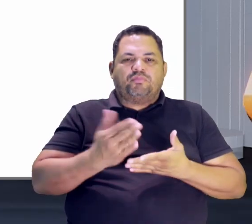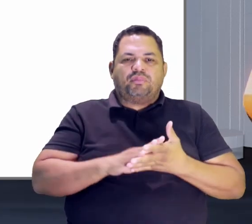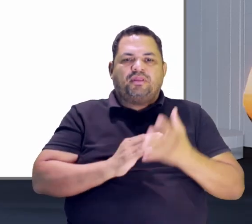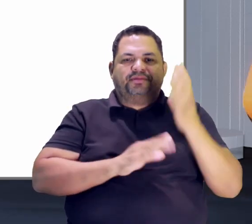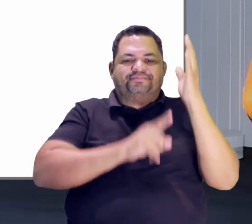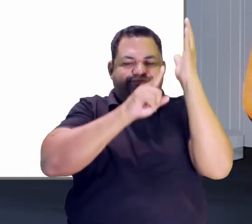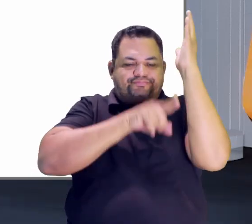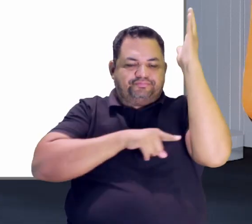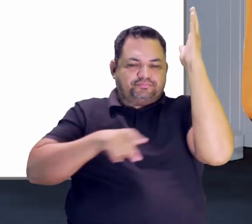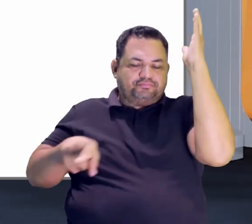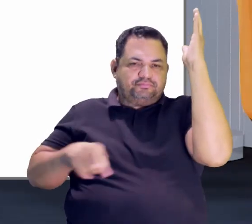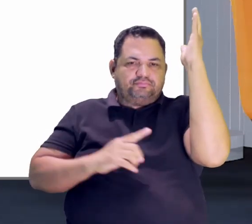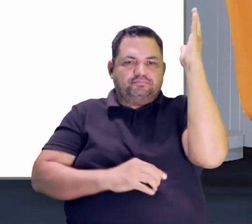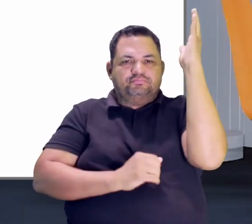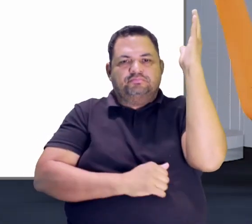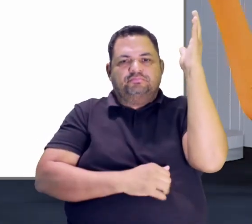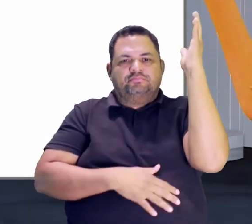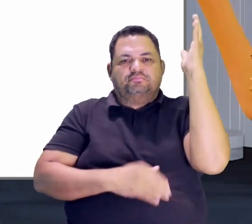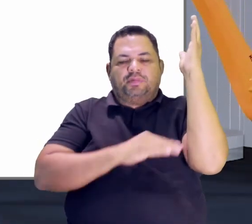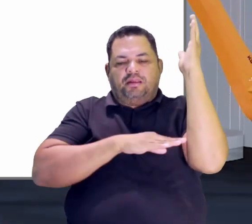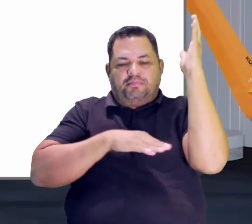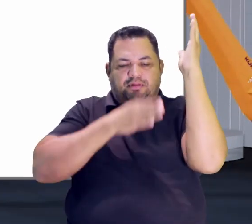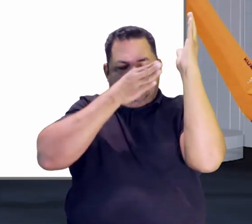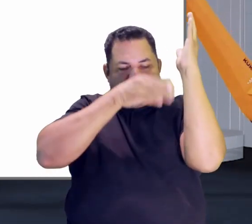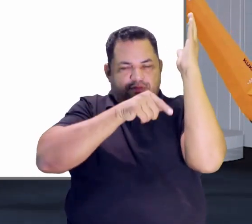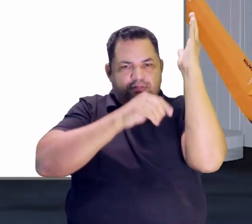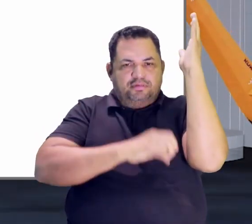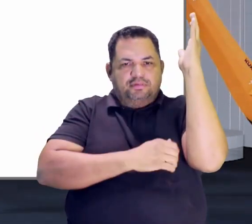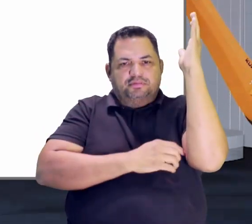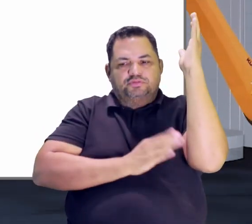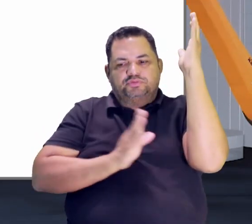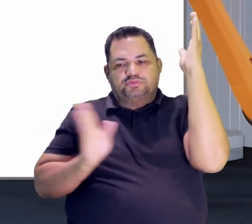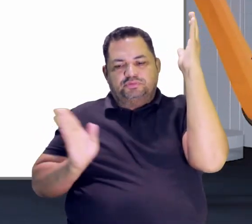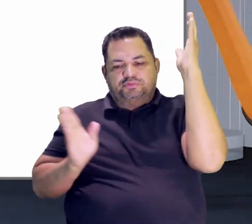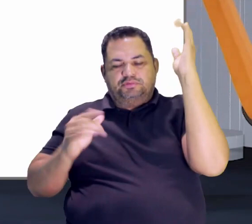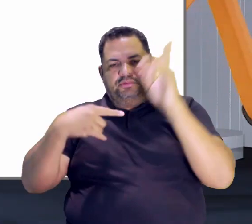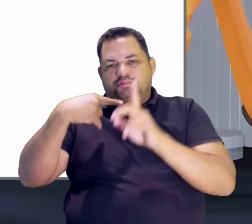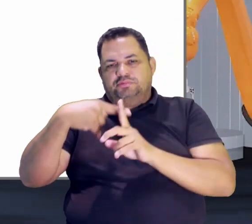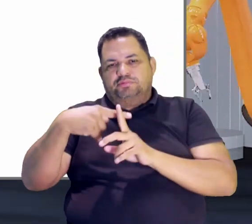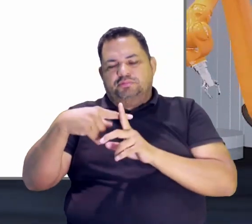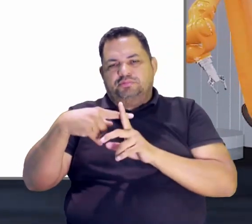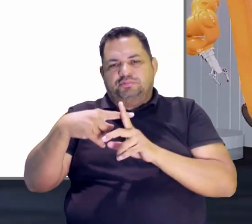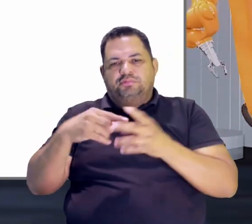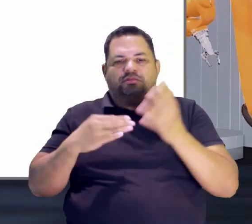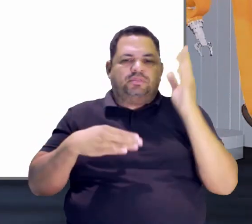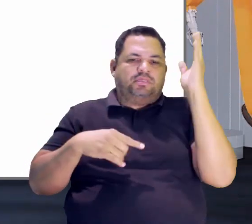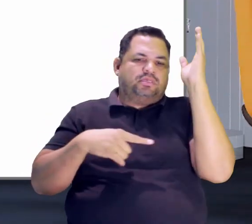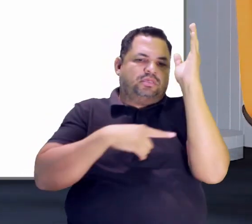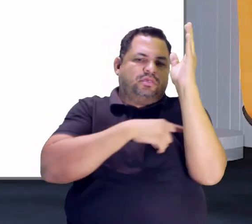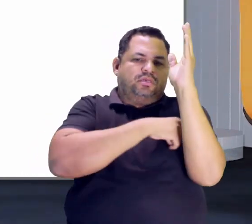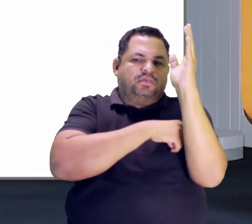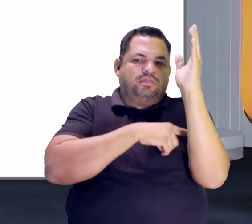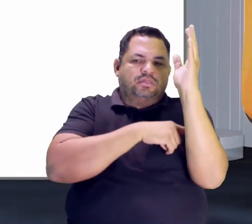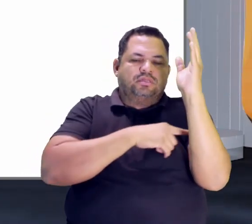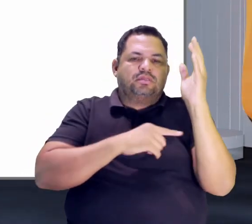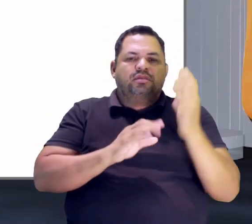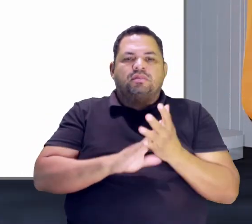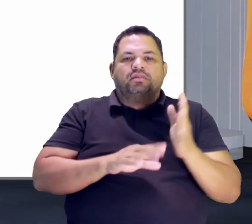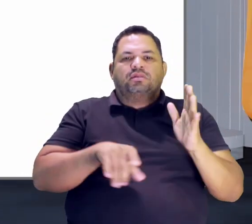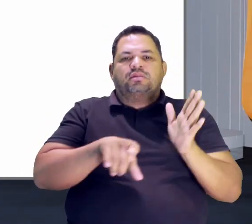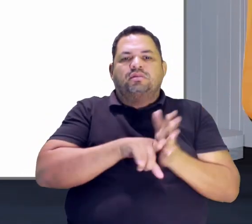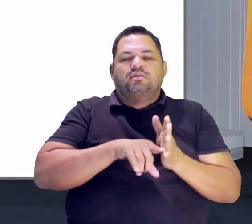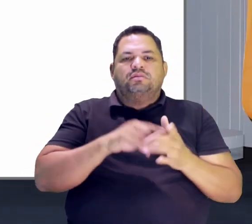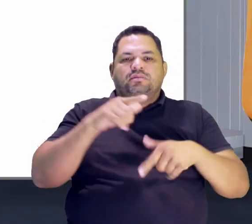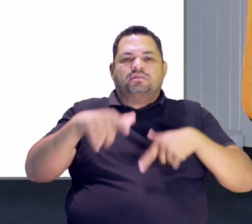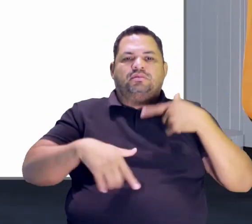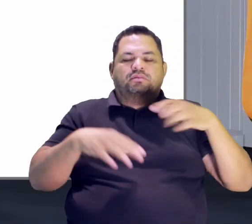cima é a parte positiva, para baixo é a parte negativa. Para a direita a parte positiva, para a esquerda a parte negativa. Os professores de matemática trabalham